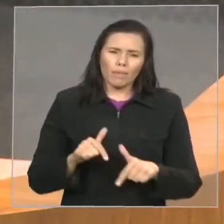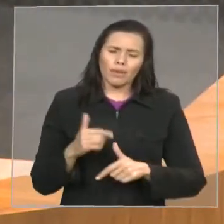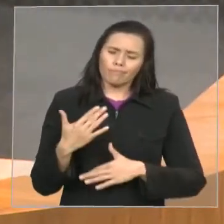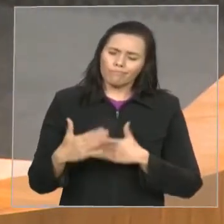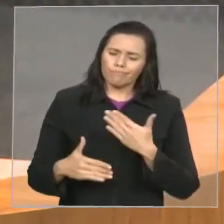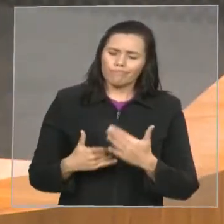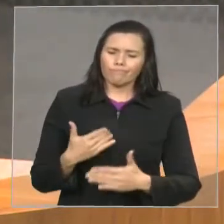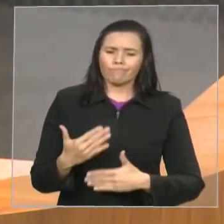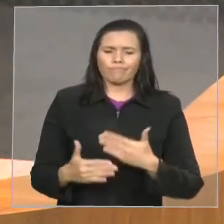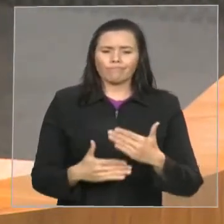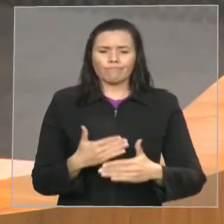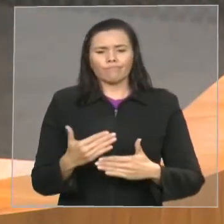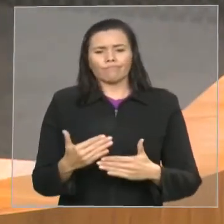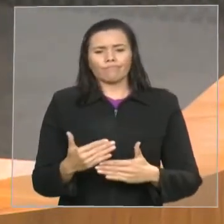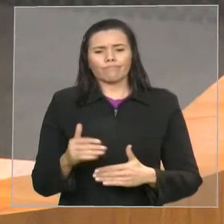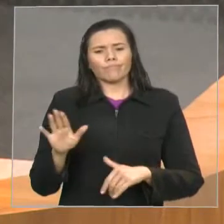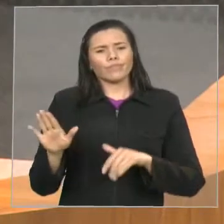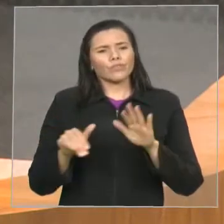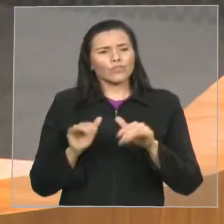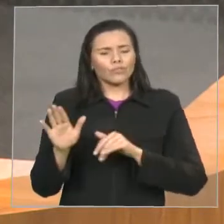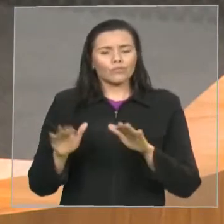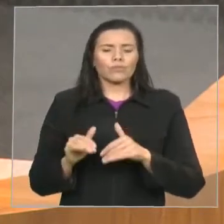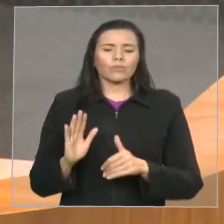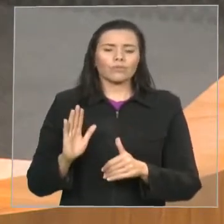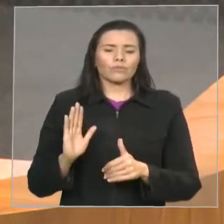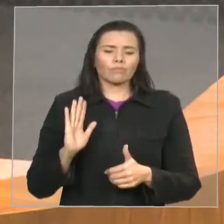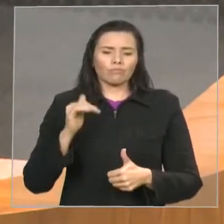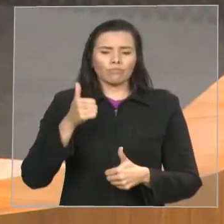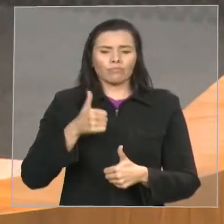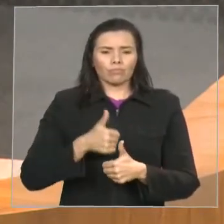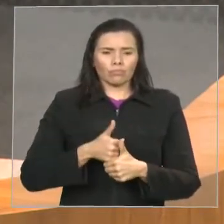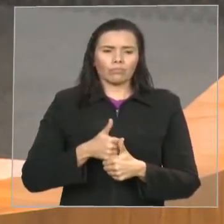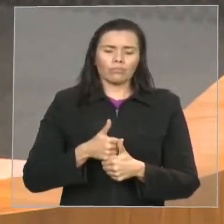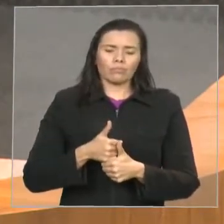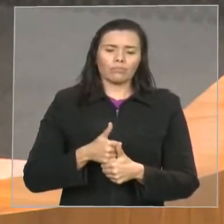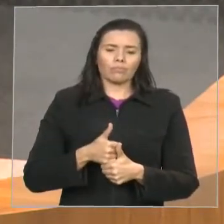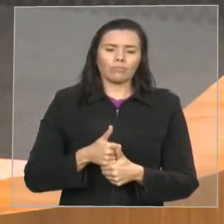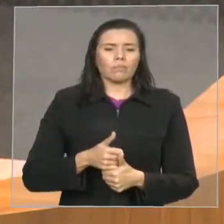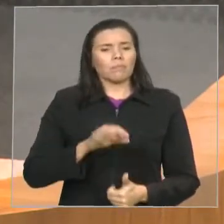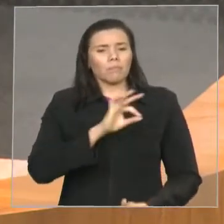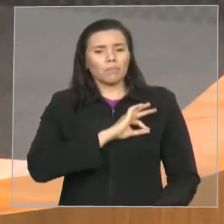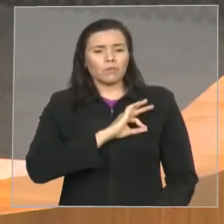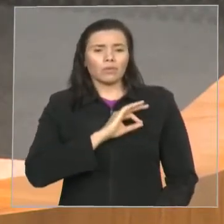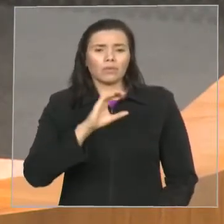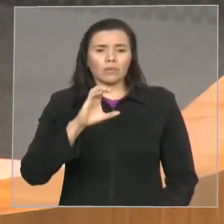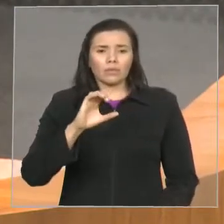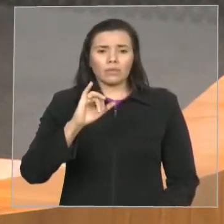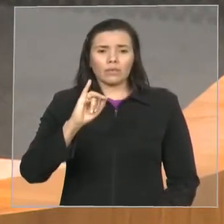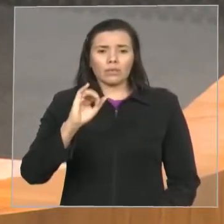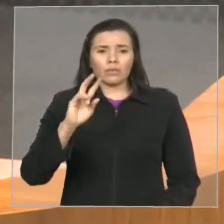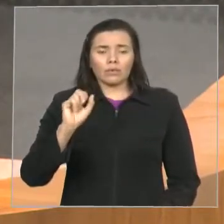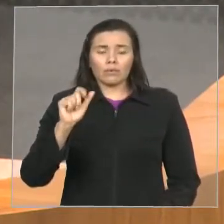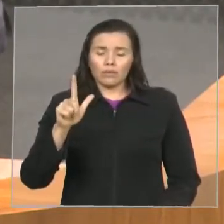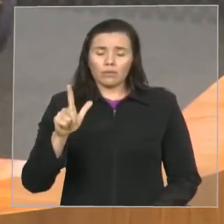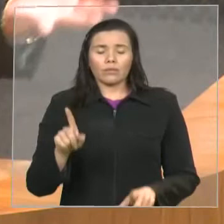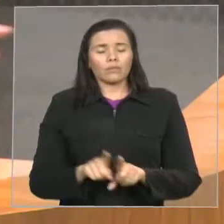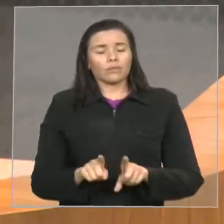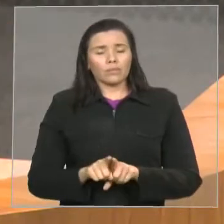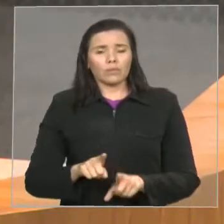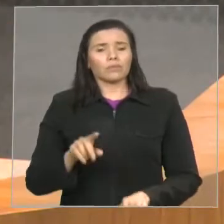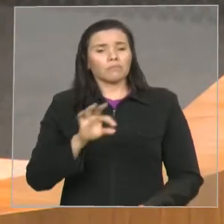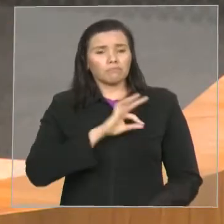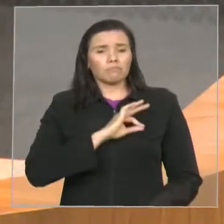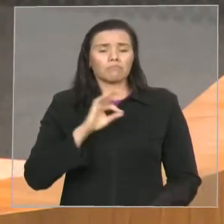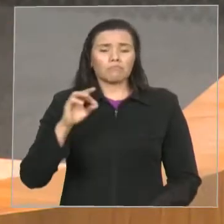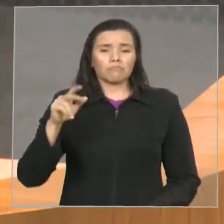achamos por bem nomear para responder pelo expediente da delegacia policiais civis e militares da ativa. E assim, graças